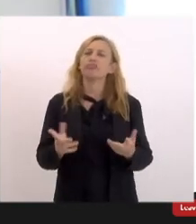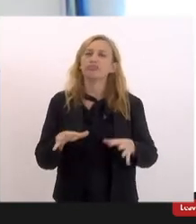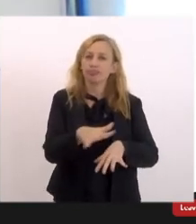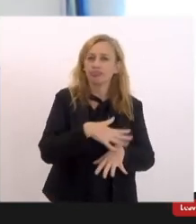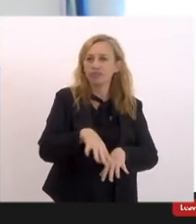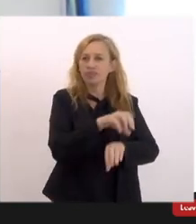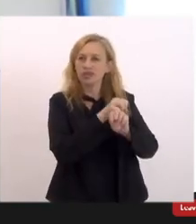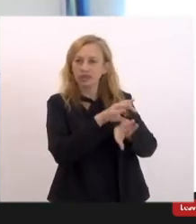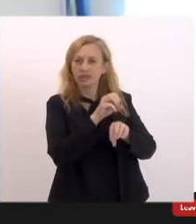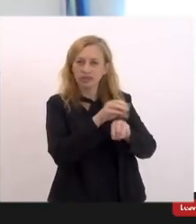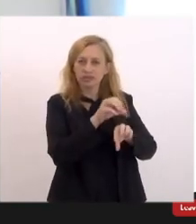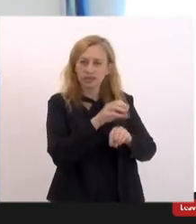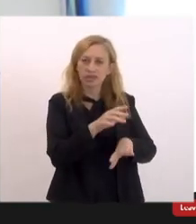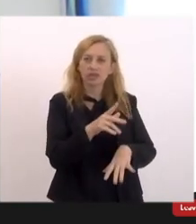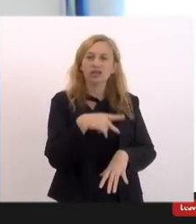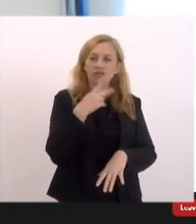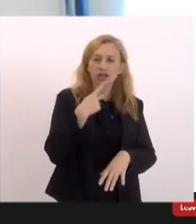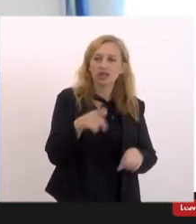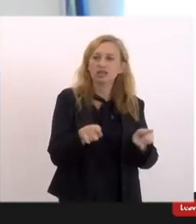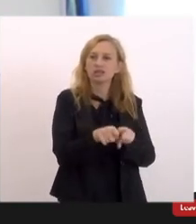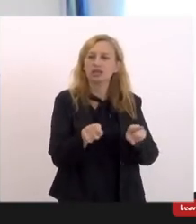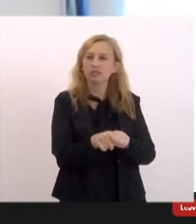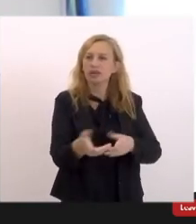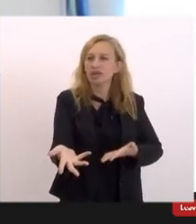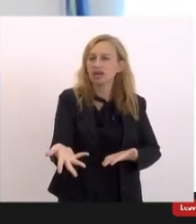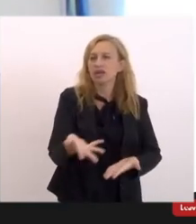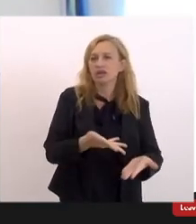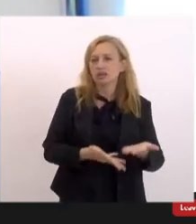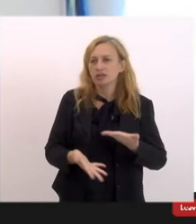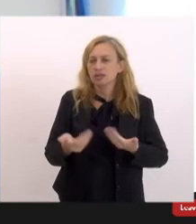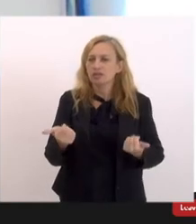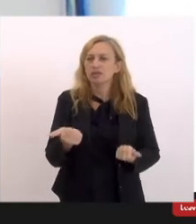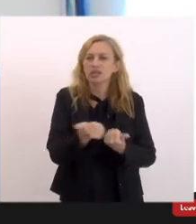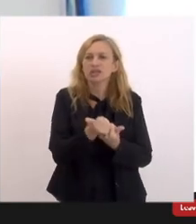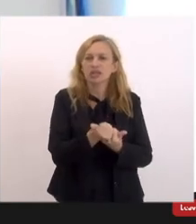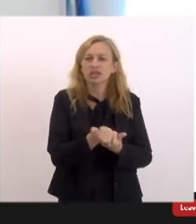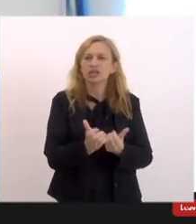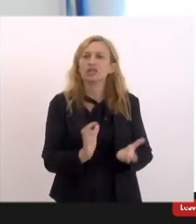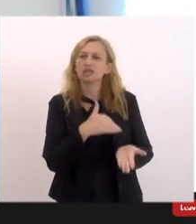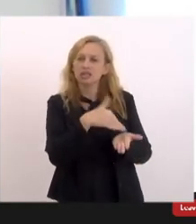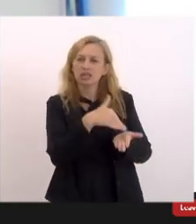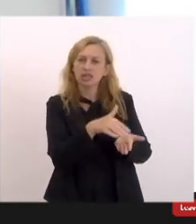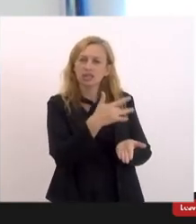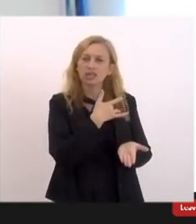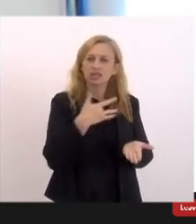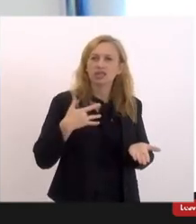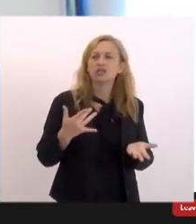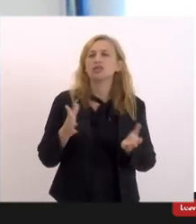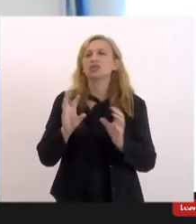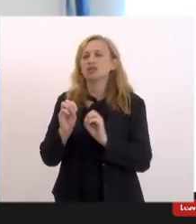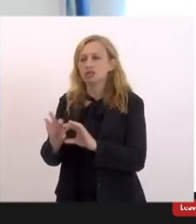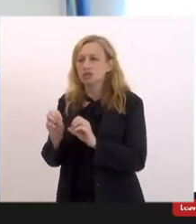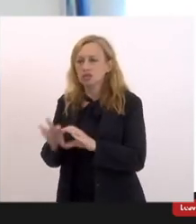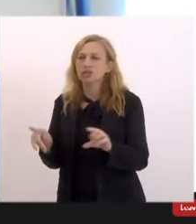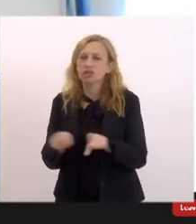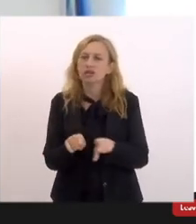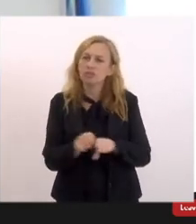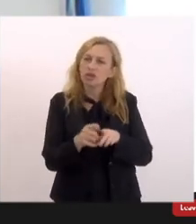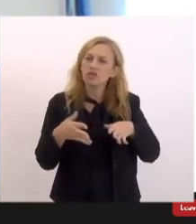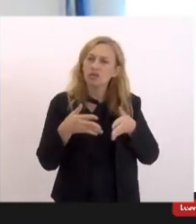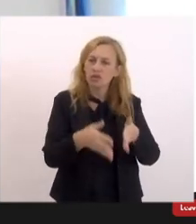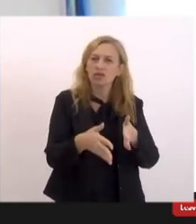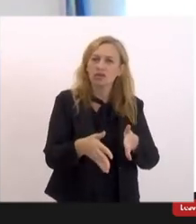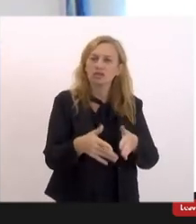a gente está debatendo também uma parceria da Secretaria de Estado de Saúde com a de educação, também voltada para mobilizar para